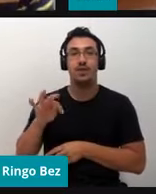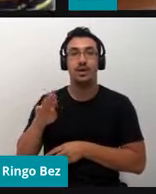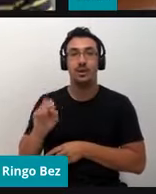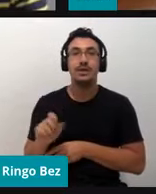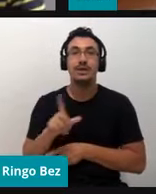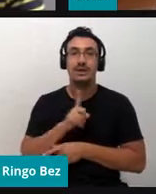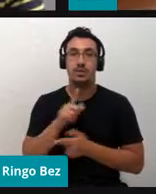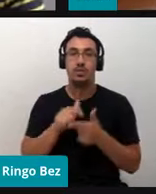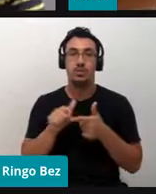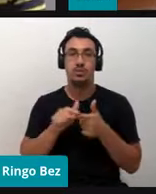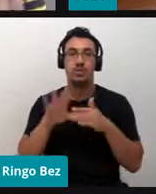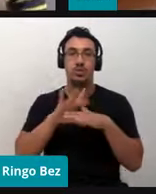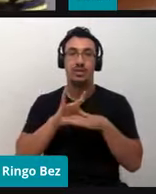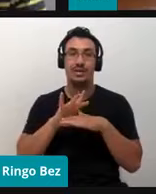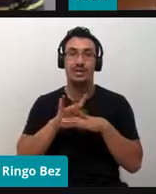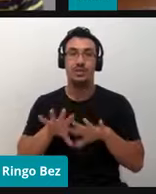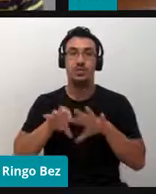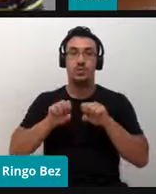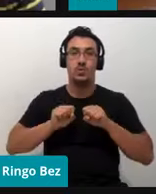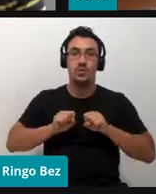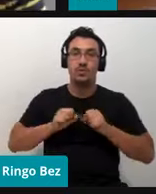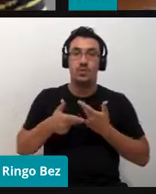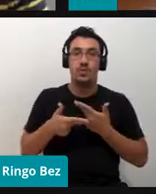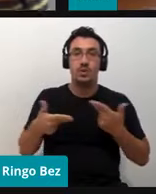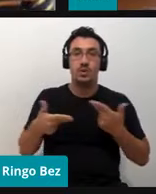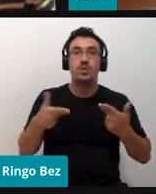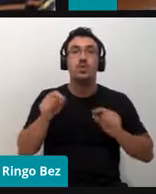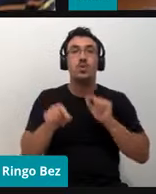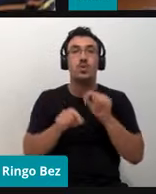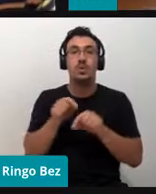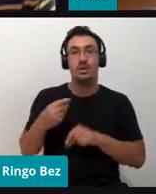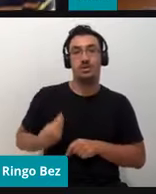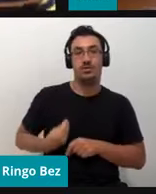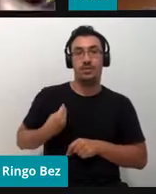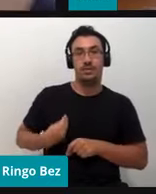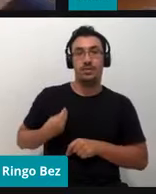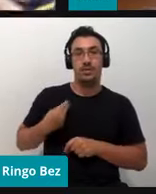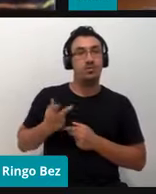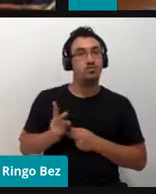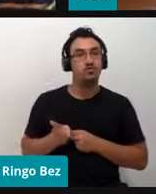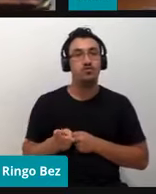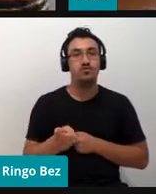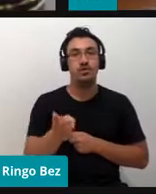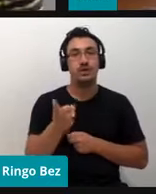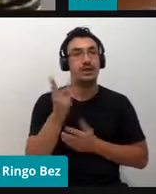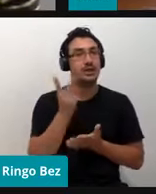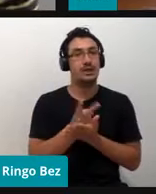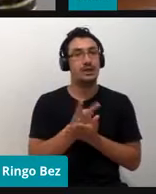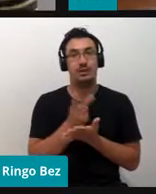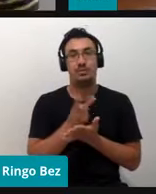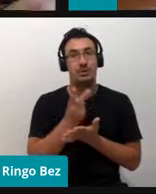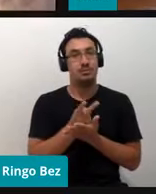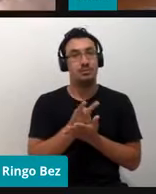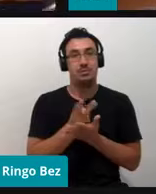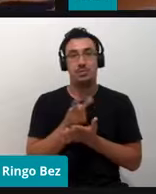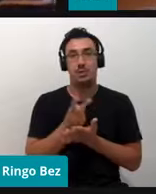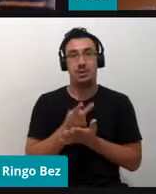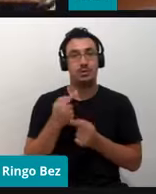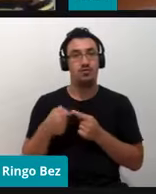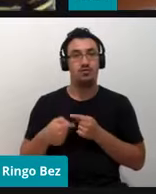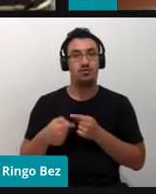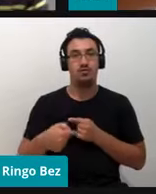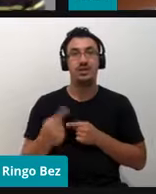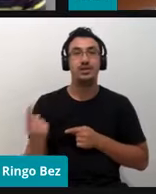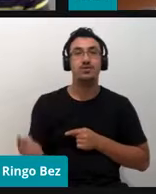zoonoses, parasitas, que eles convivem eternamente, desde que eles são